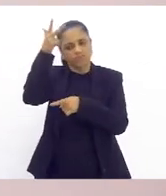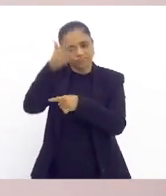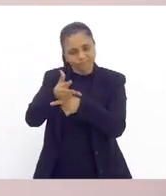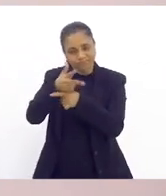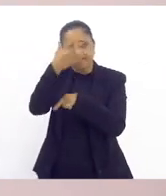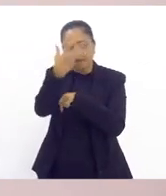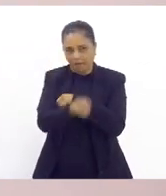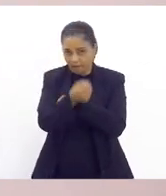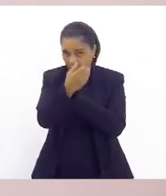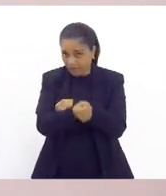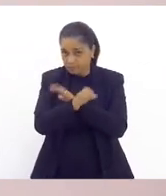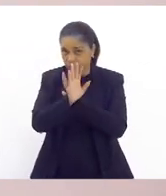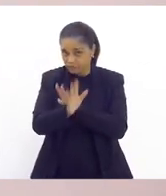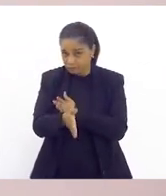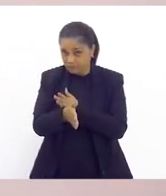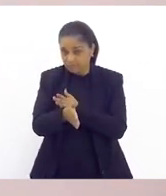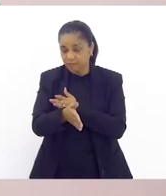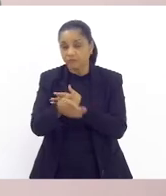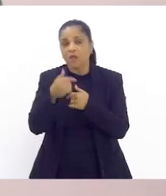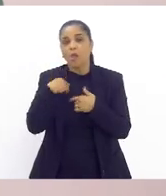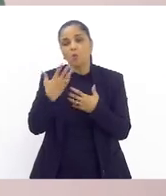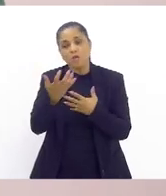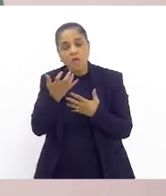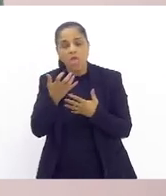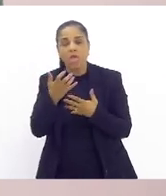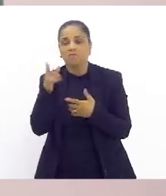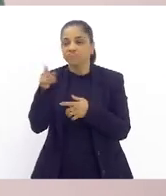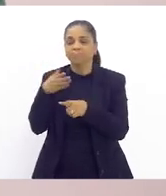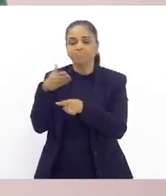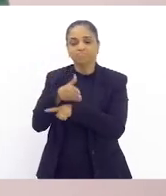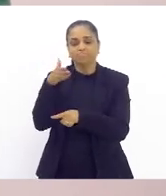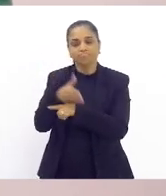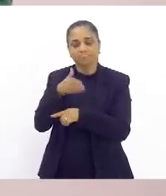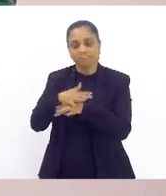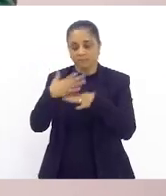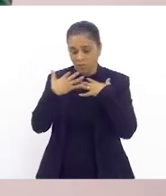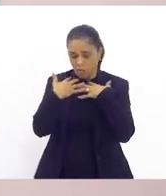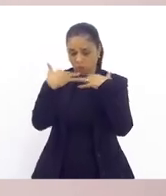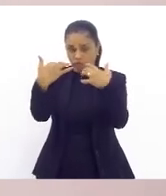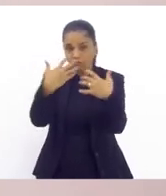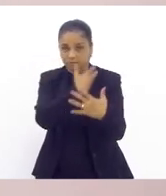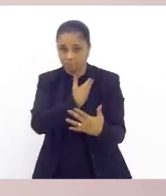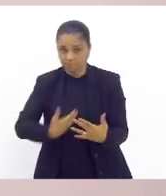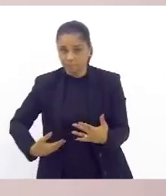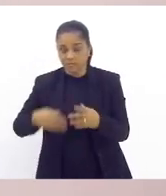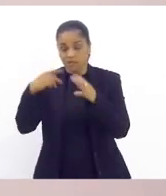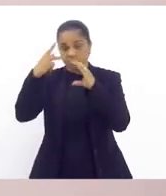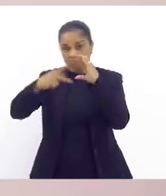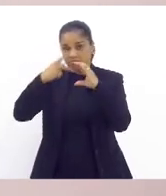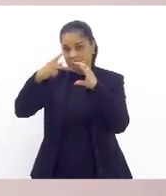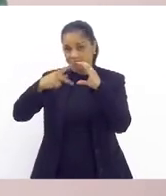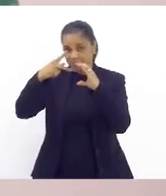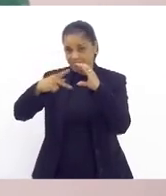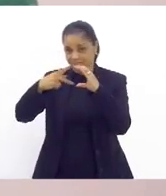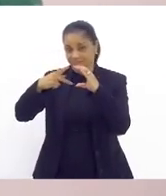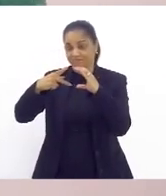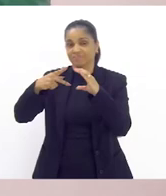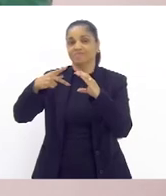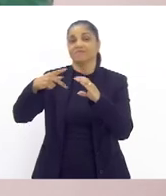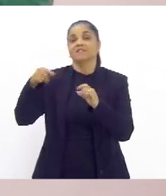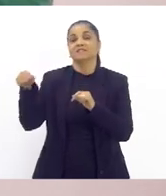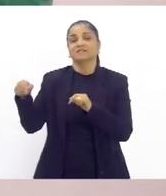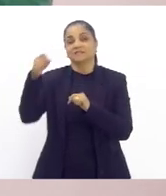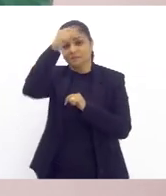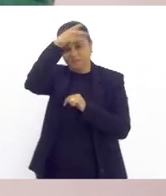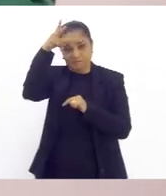Mas quero contar com a participação de vocês numa audiência pública na Câmara Municipal de Quissamã e ouvir da senhora o aceite